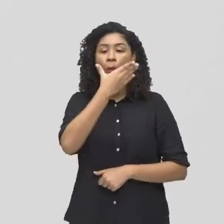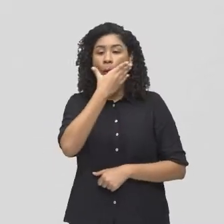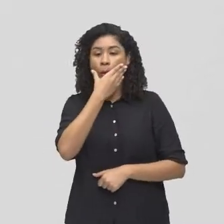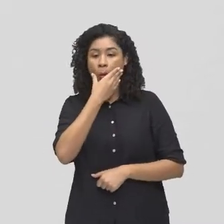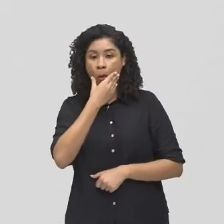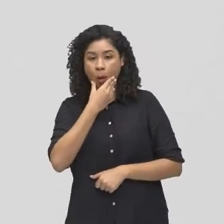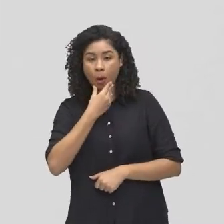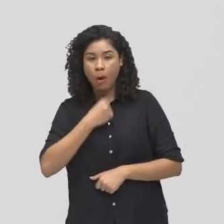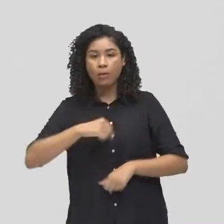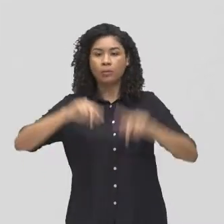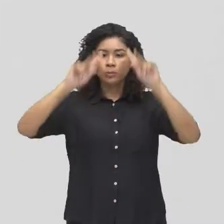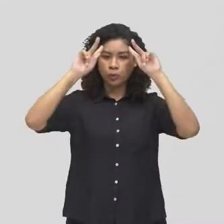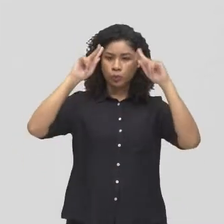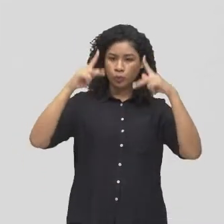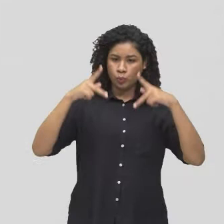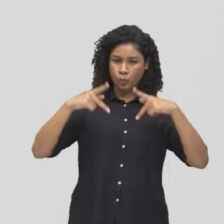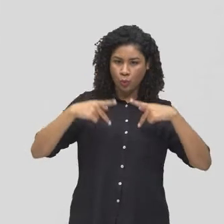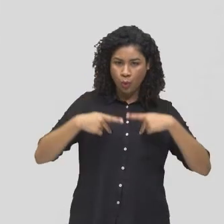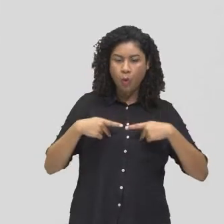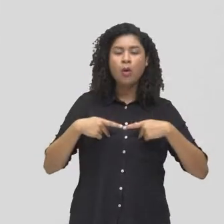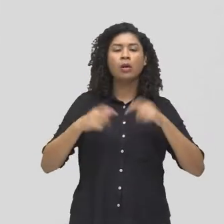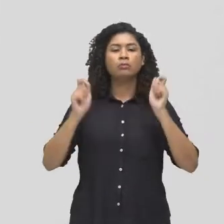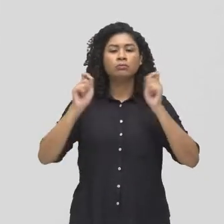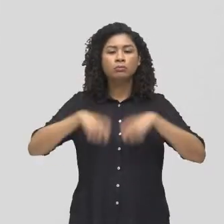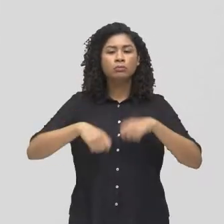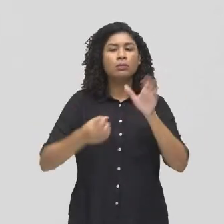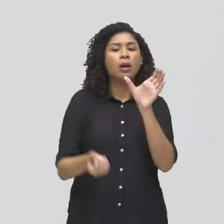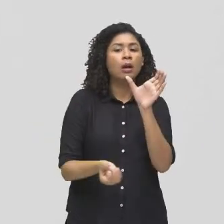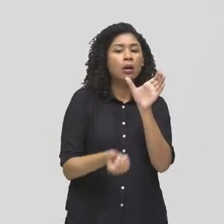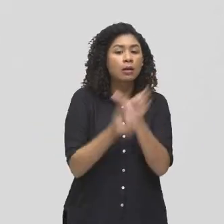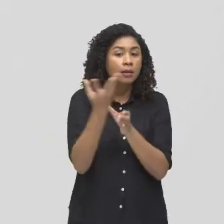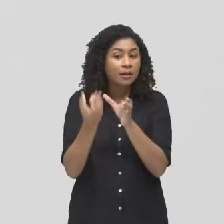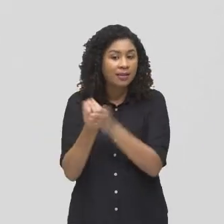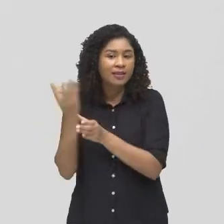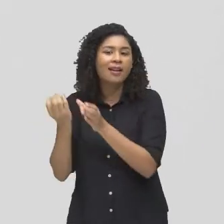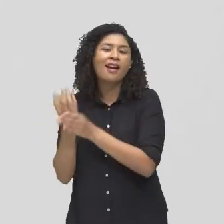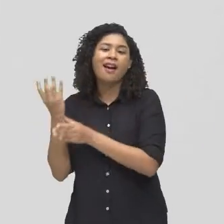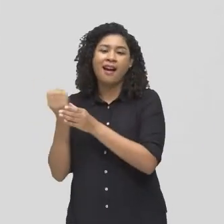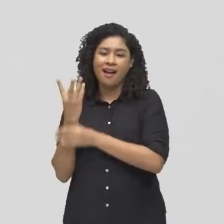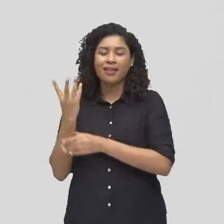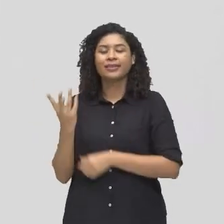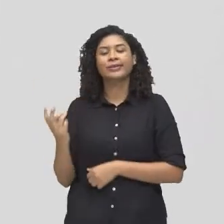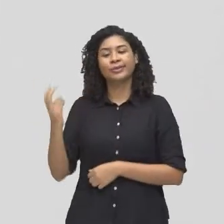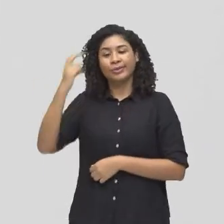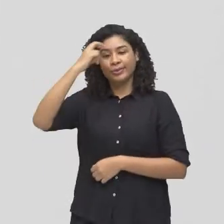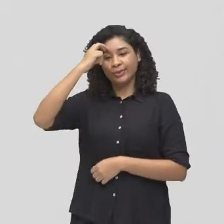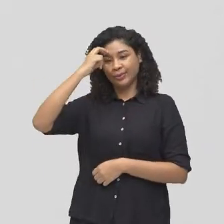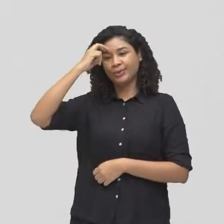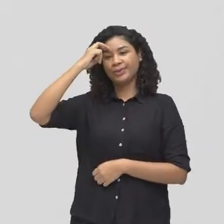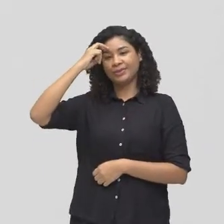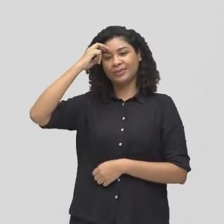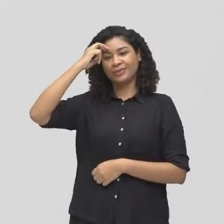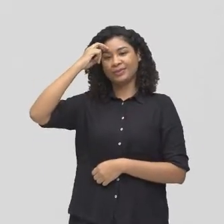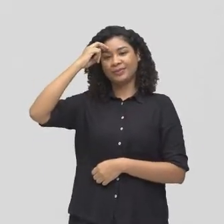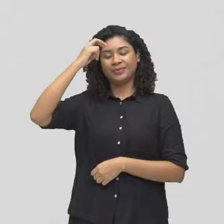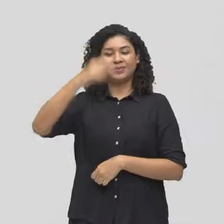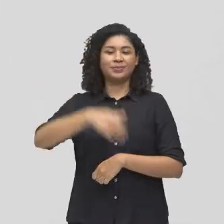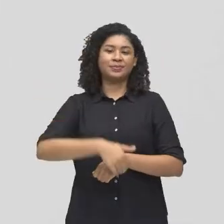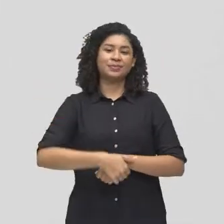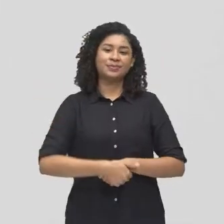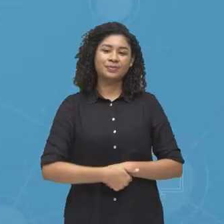da criação humana, nós podemos dizer, sem medo de ser feliz, que é